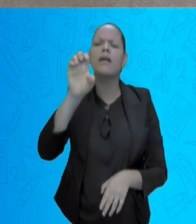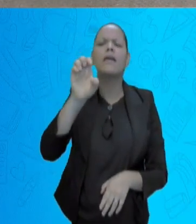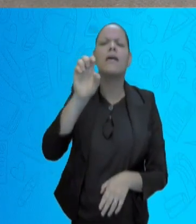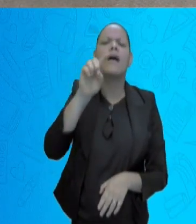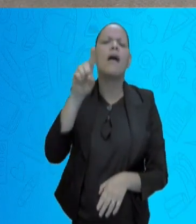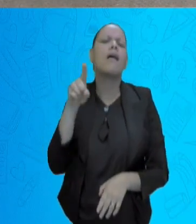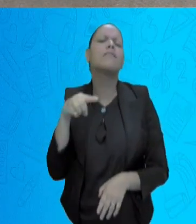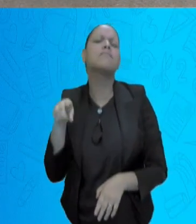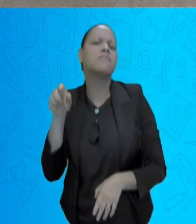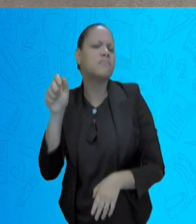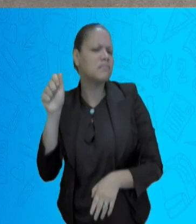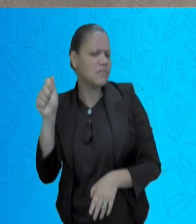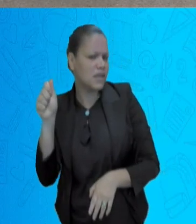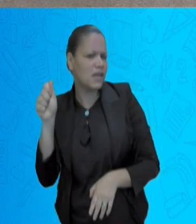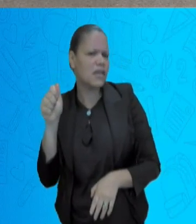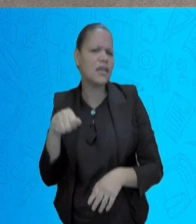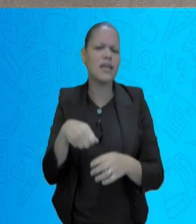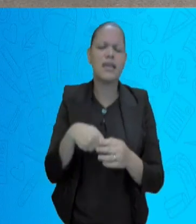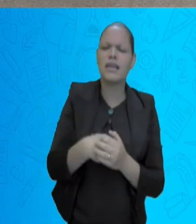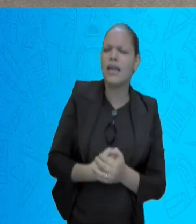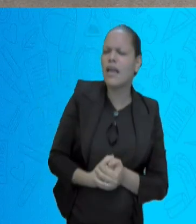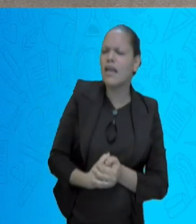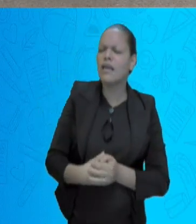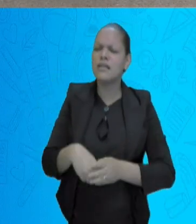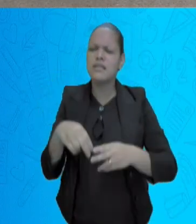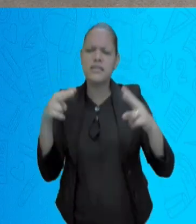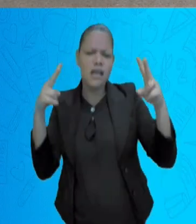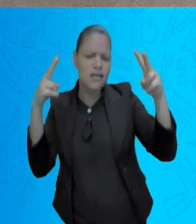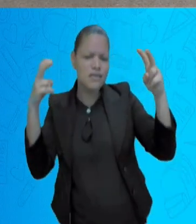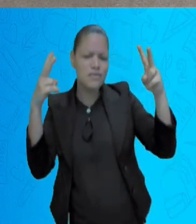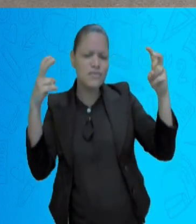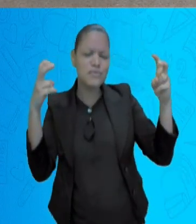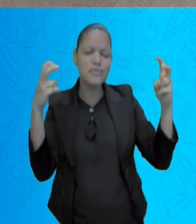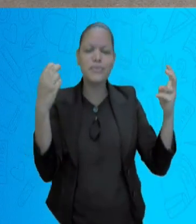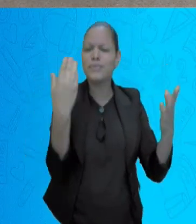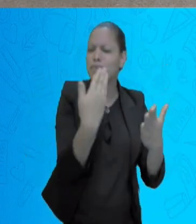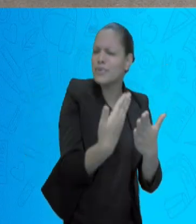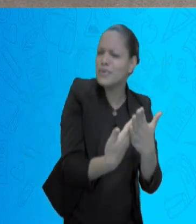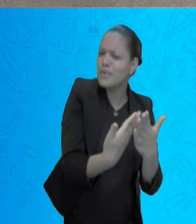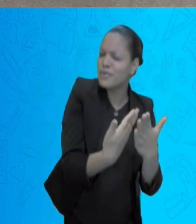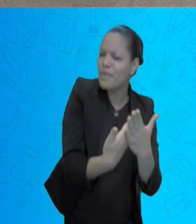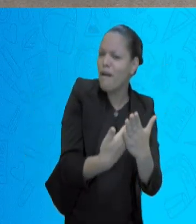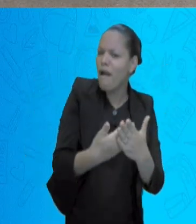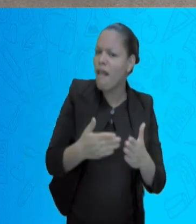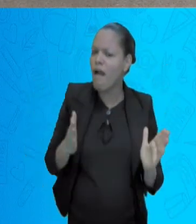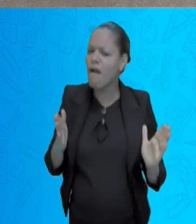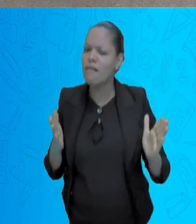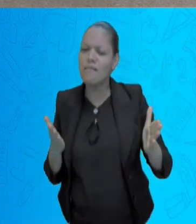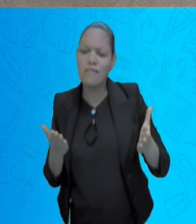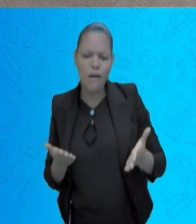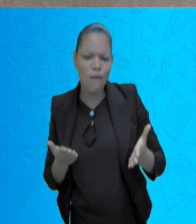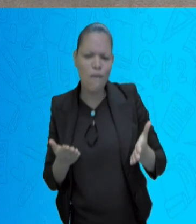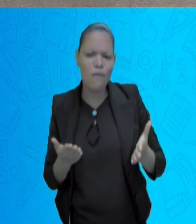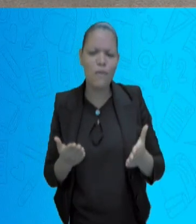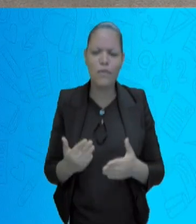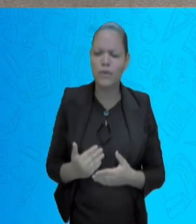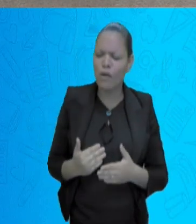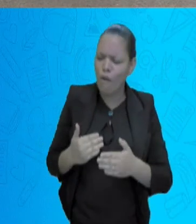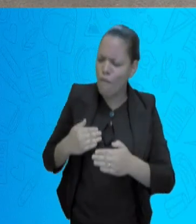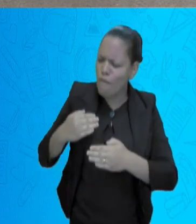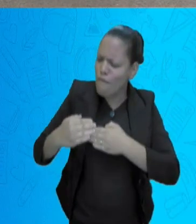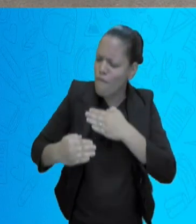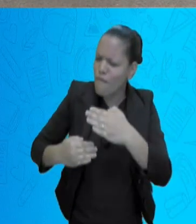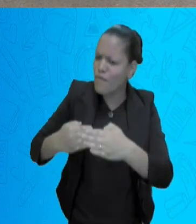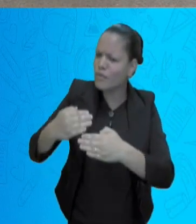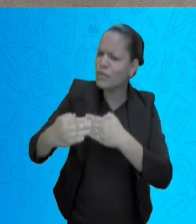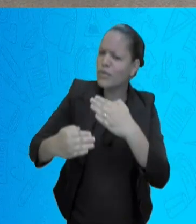Andresa Morim, professora de língua portuguesa para o terceiro ano. E hoje nós vamos continuar com as nossas aulas